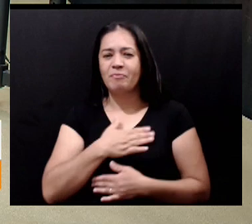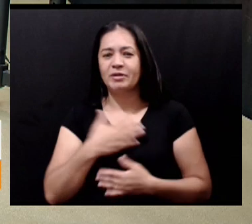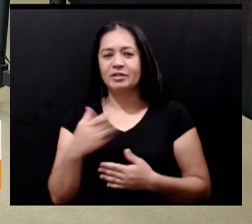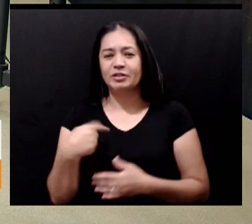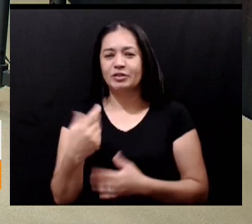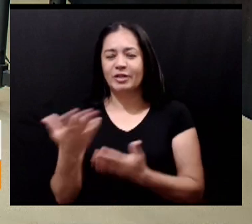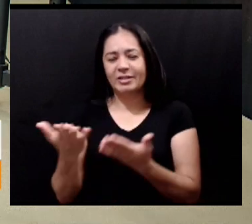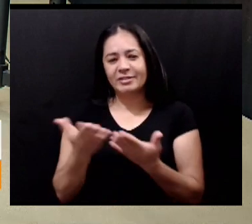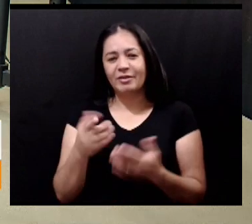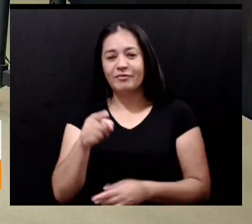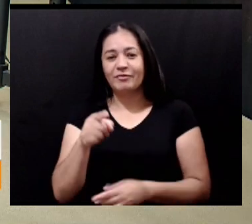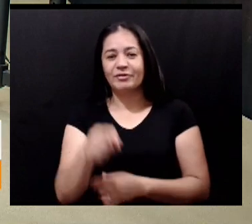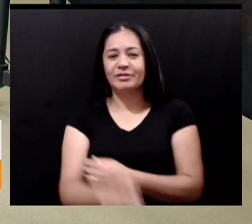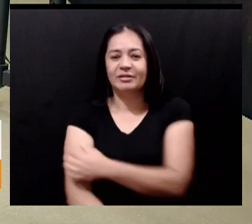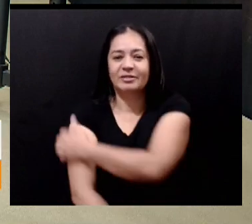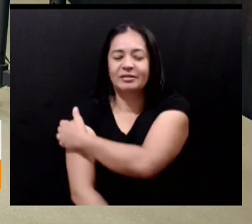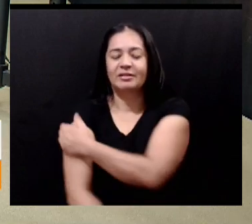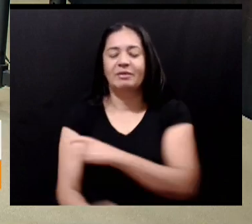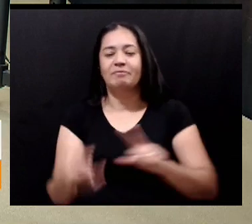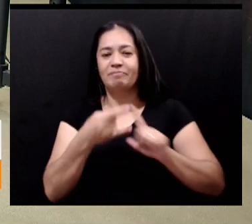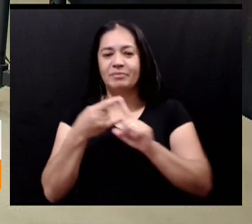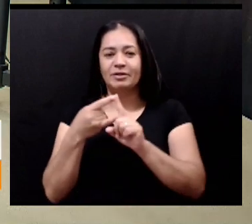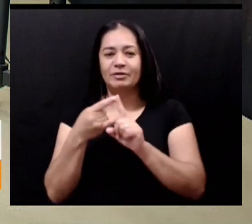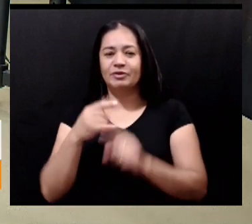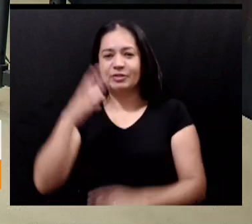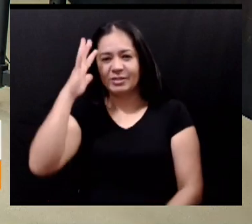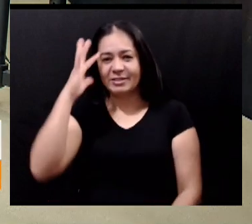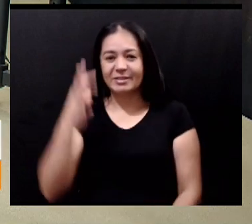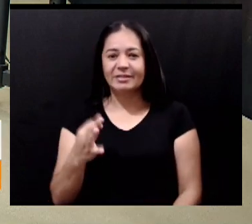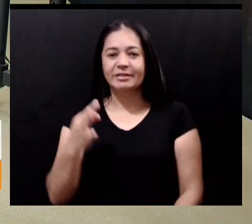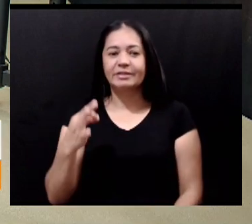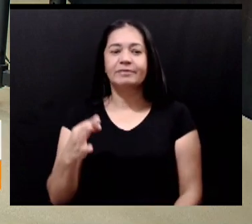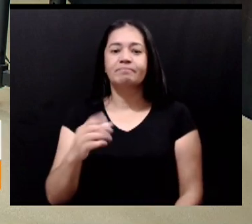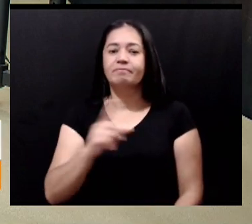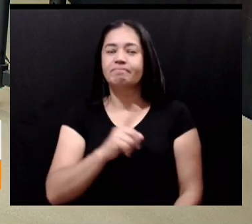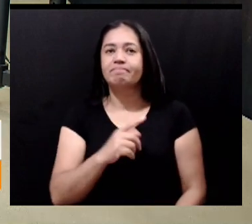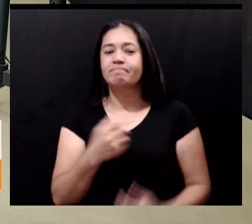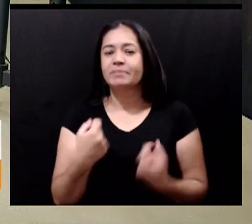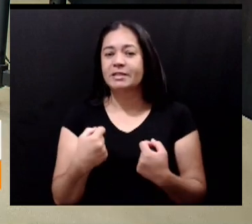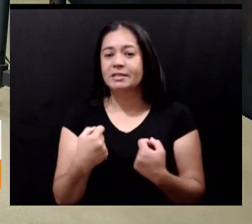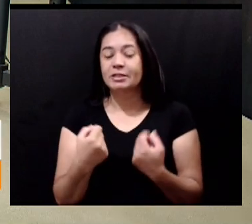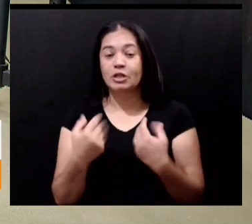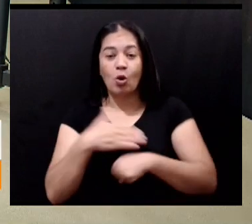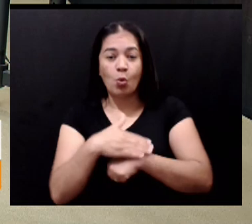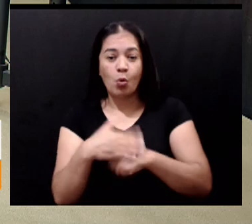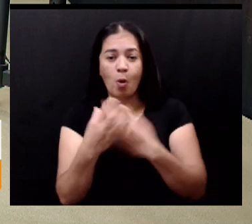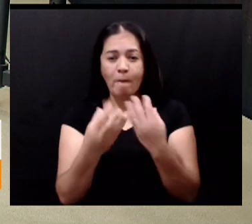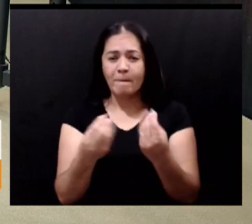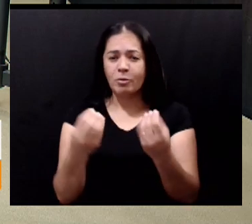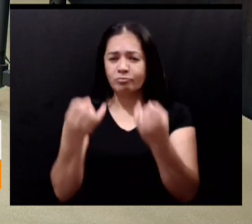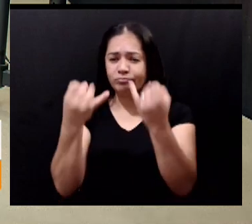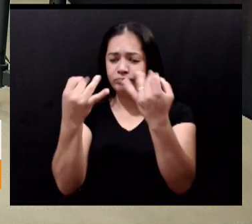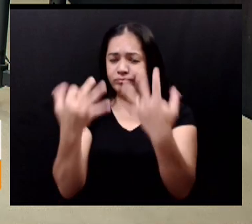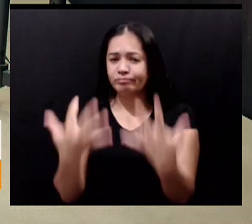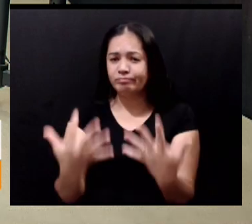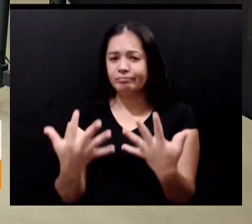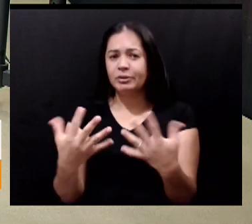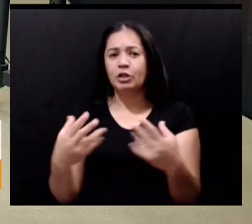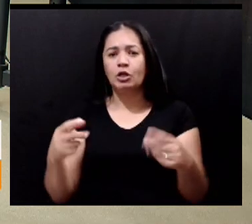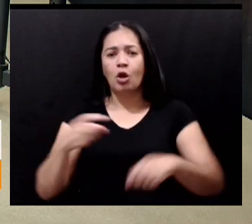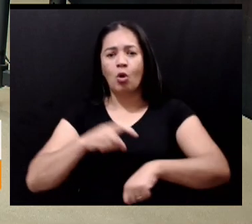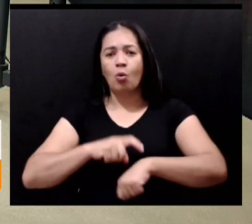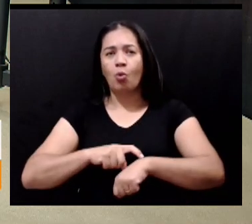pelo Zoom e com certeza a gente tem aí muito que conversar para a gente falar desse momento